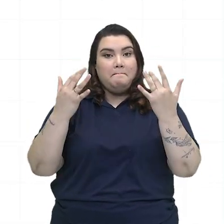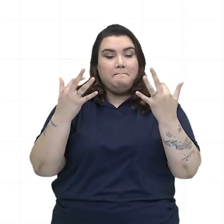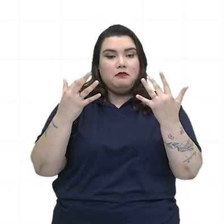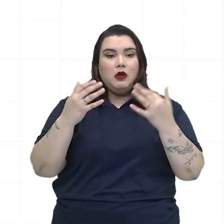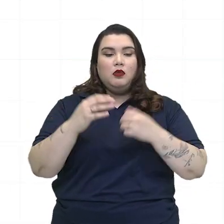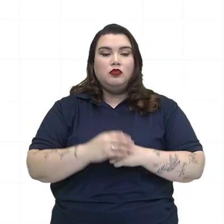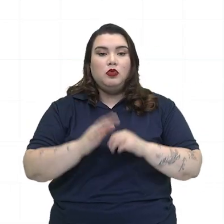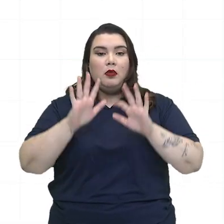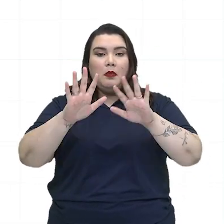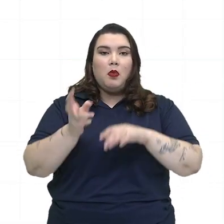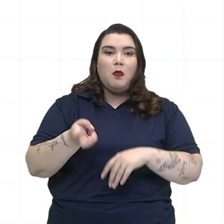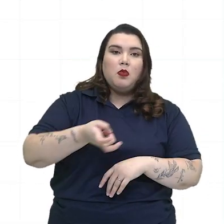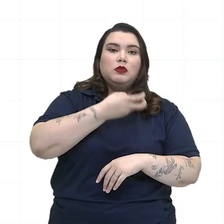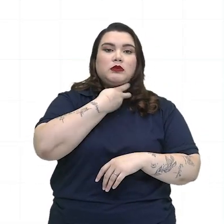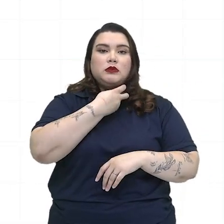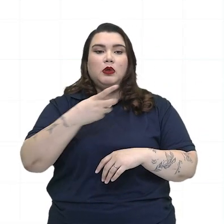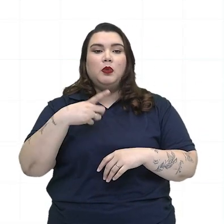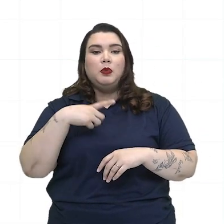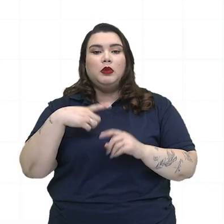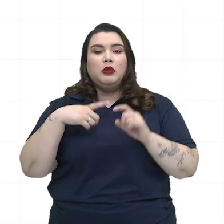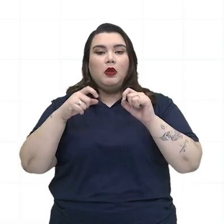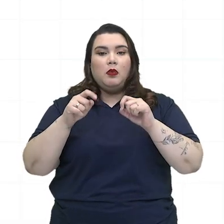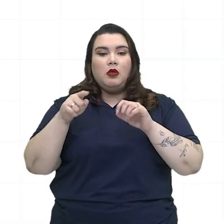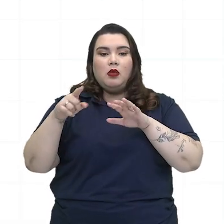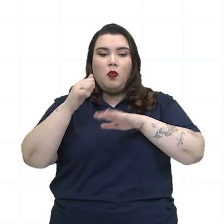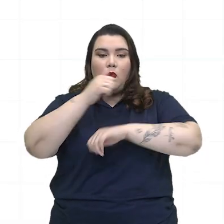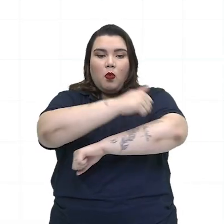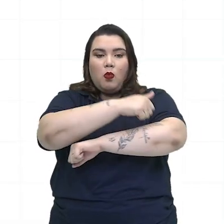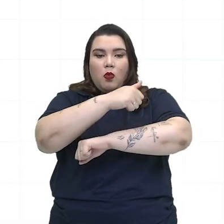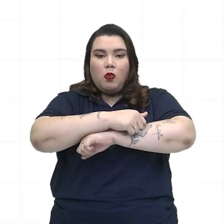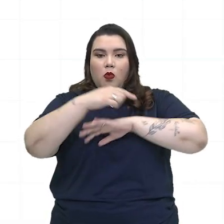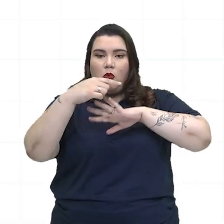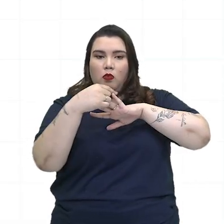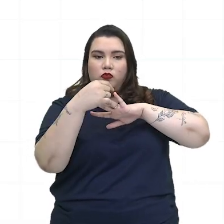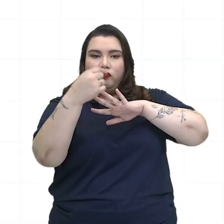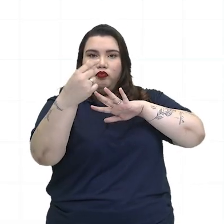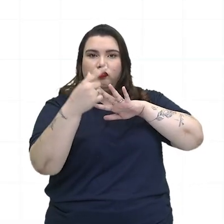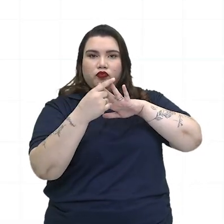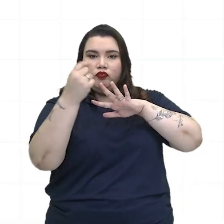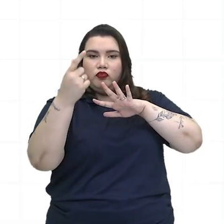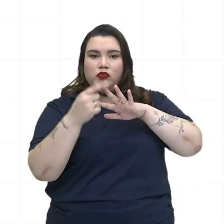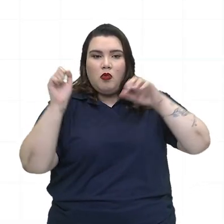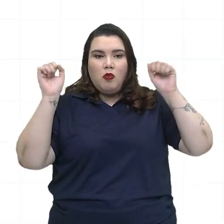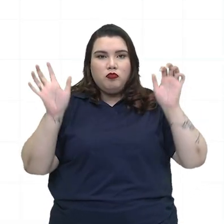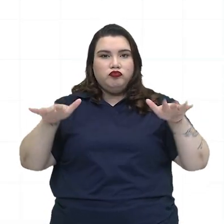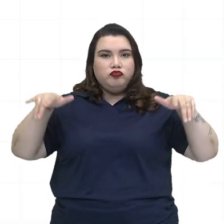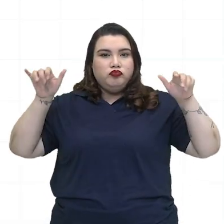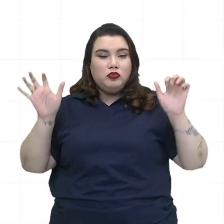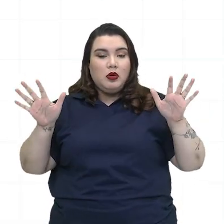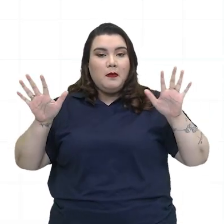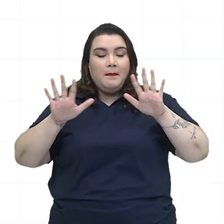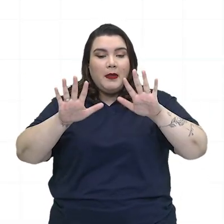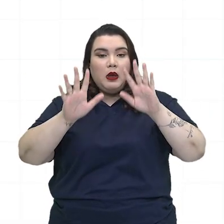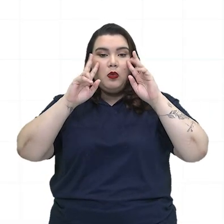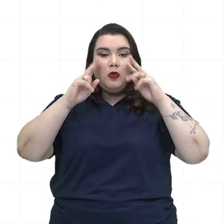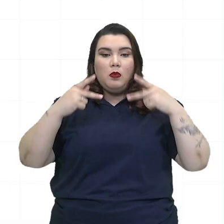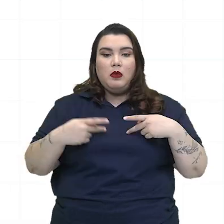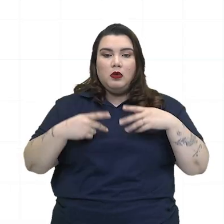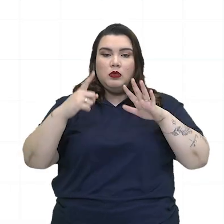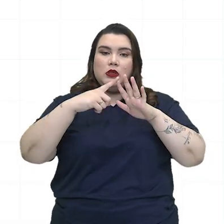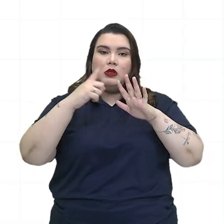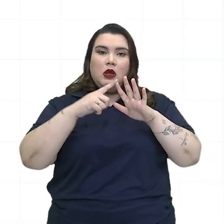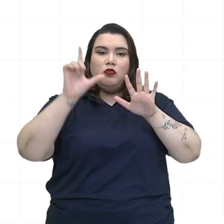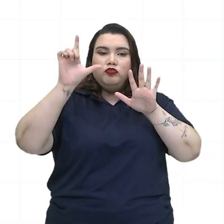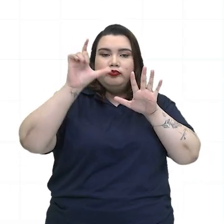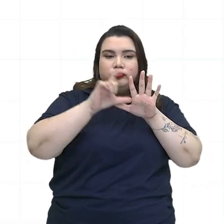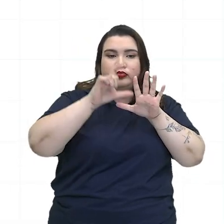dedos que são alongados e sustentam as asas, né, enquanto que os humanos têm dedos curtos